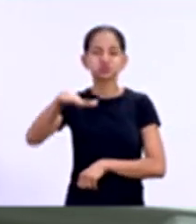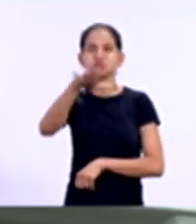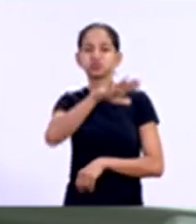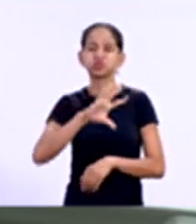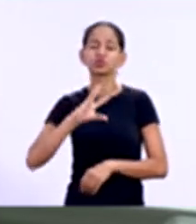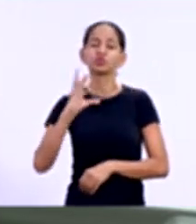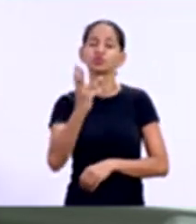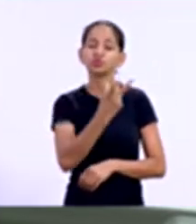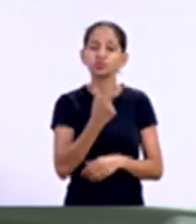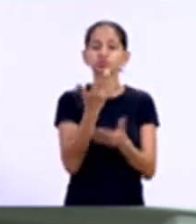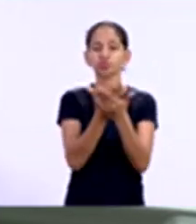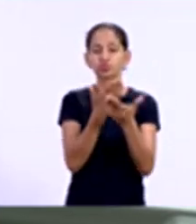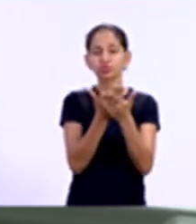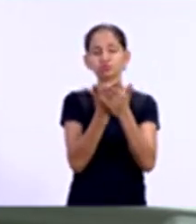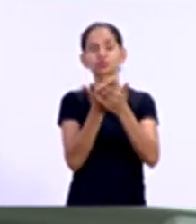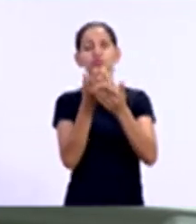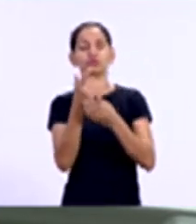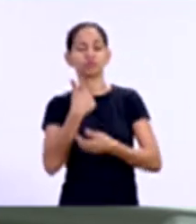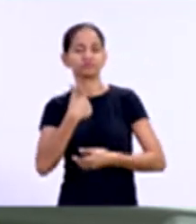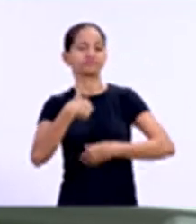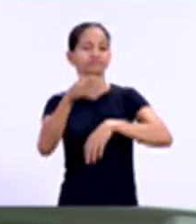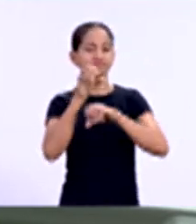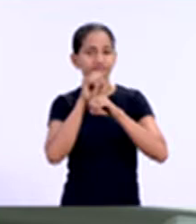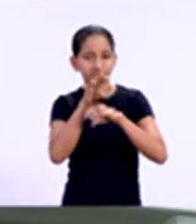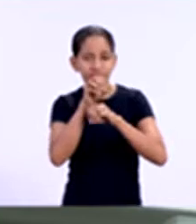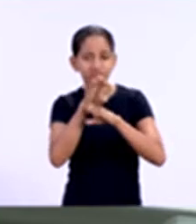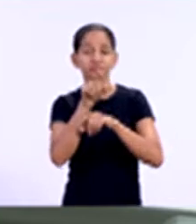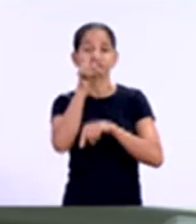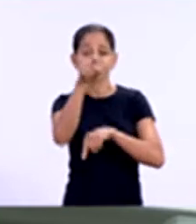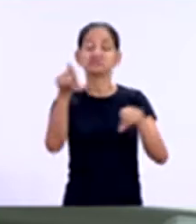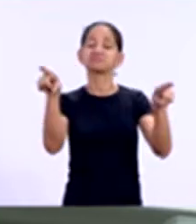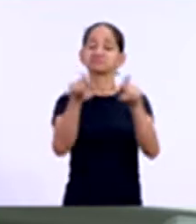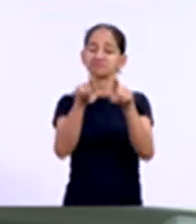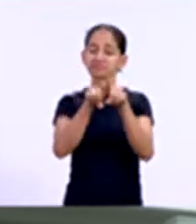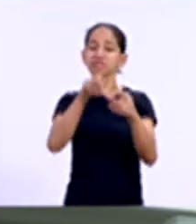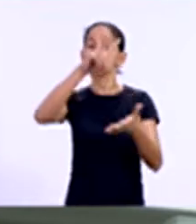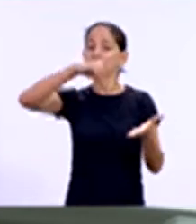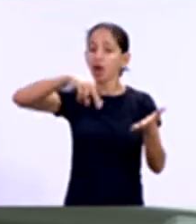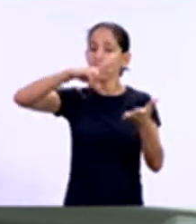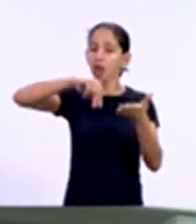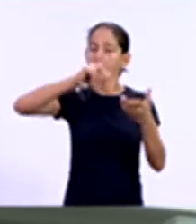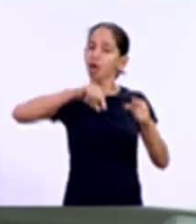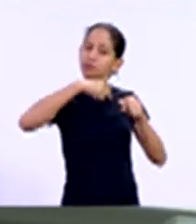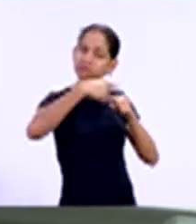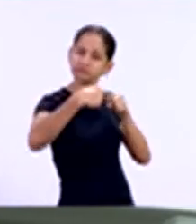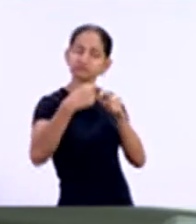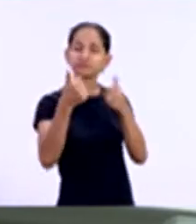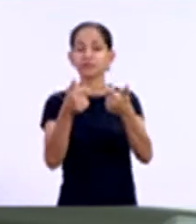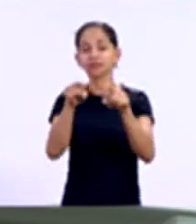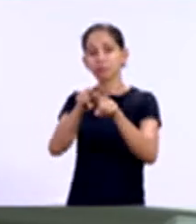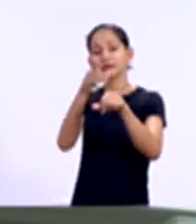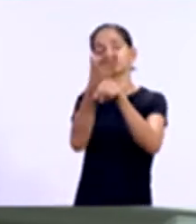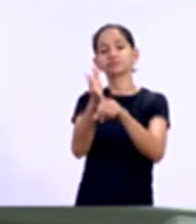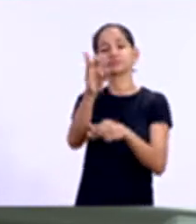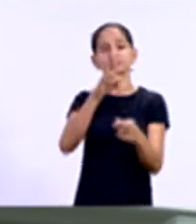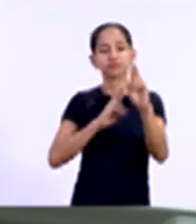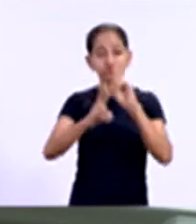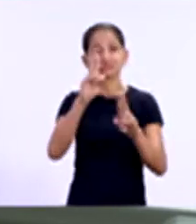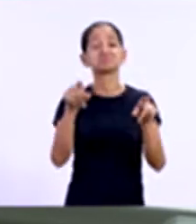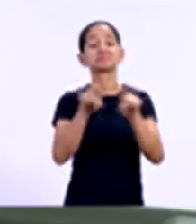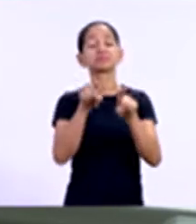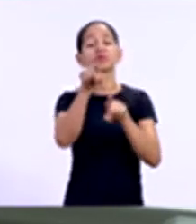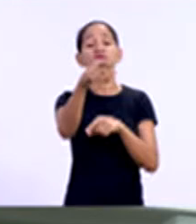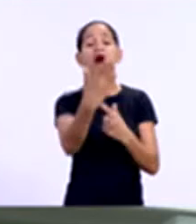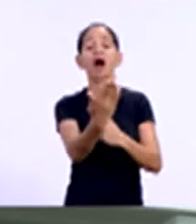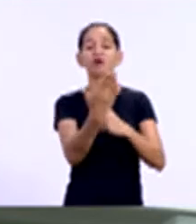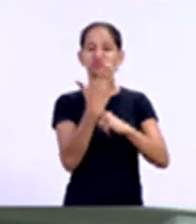nós estudamos e tudo que você tem aí no material com você. Você conseguiu dar essa contribuição para nós